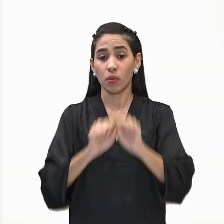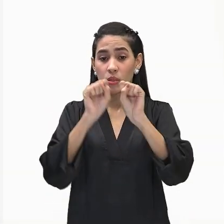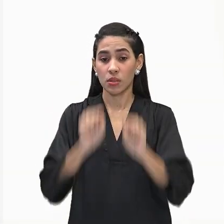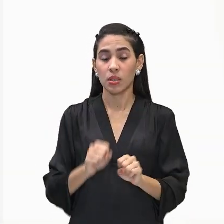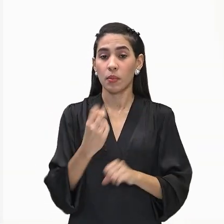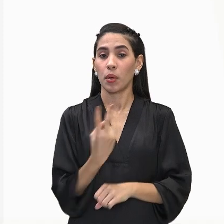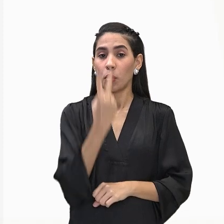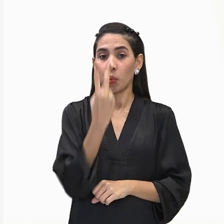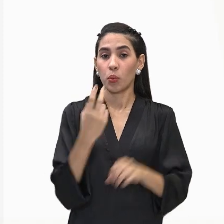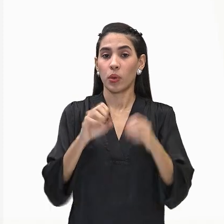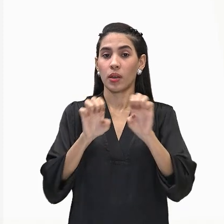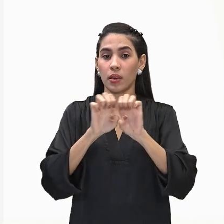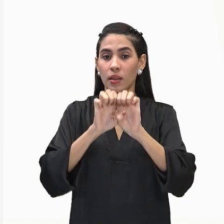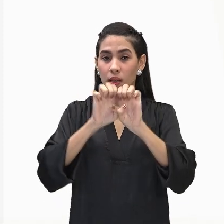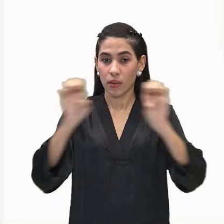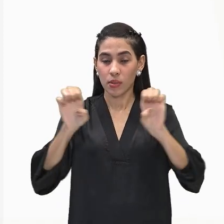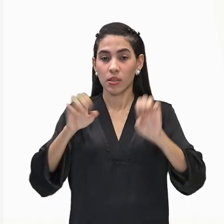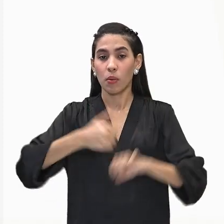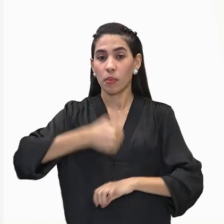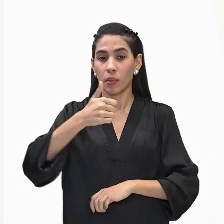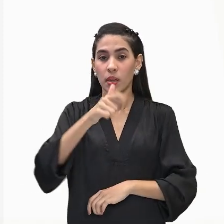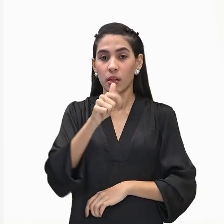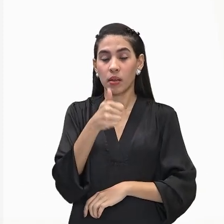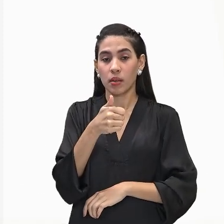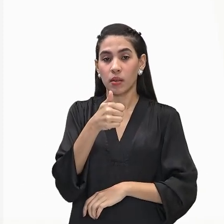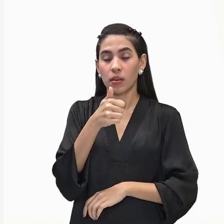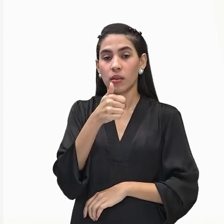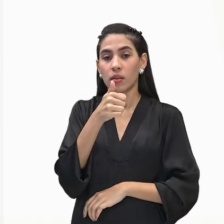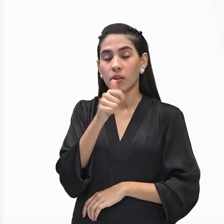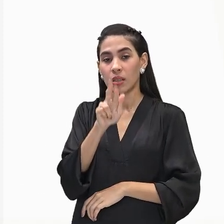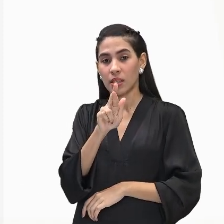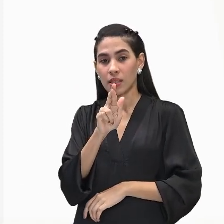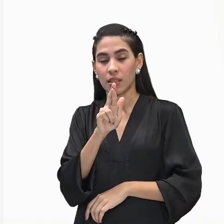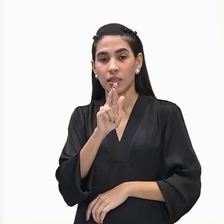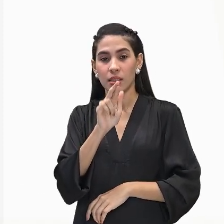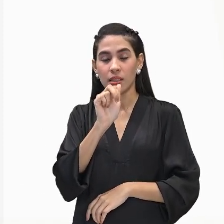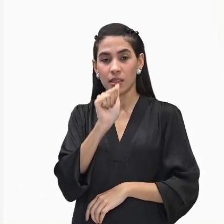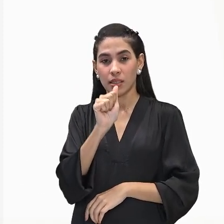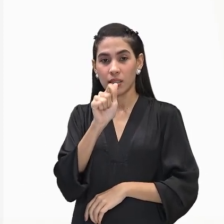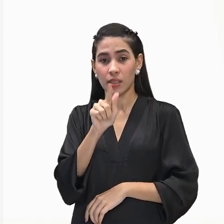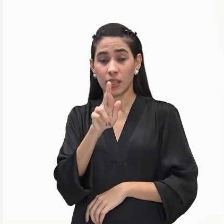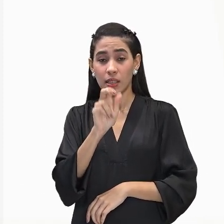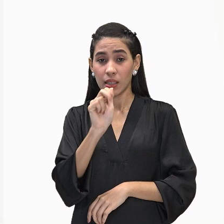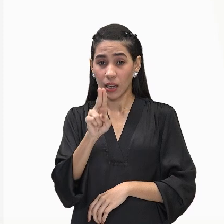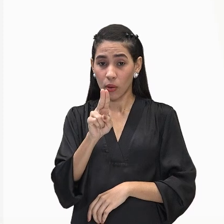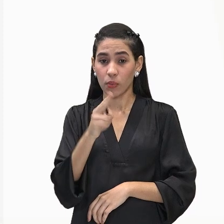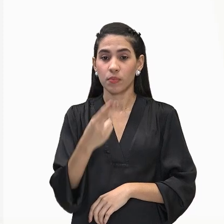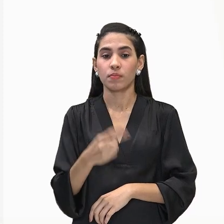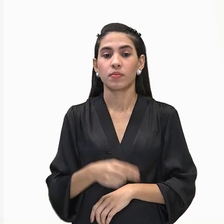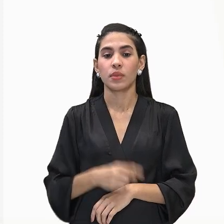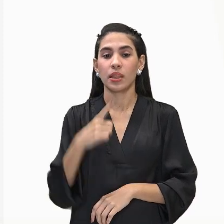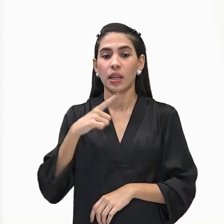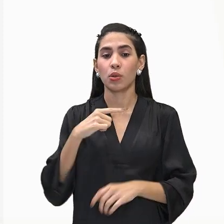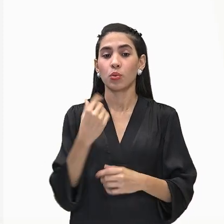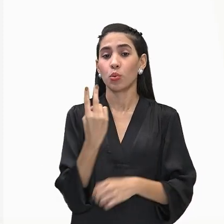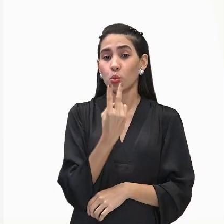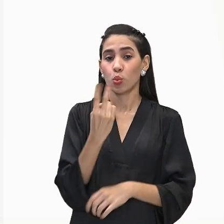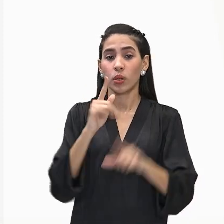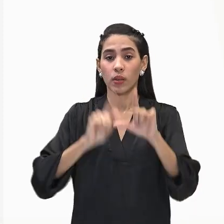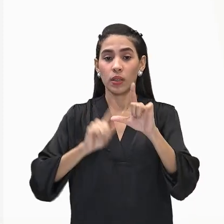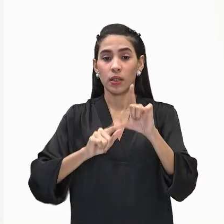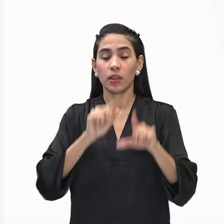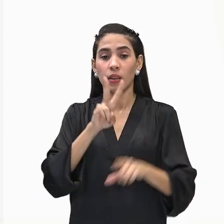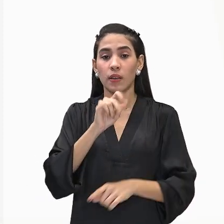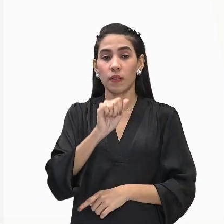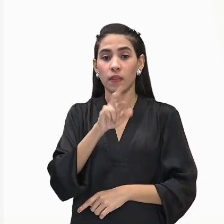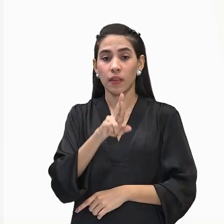de duas equações do primeiro grau aí, não é, com variáveis. Então aqui nós vamos estar trabalhando